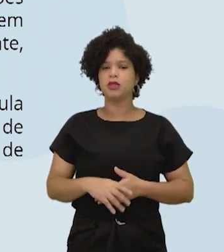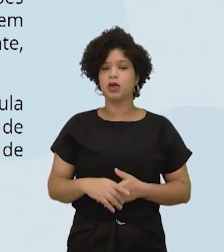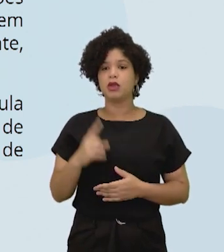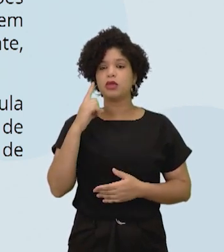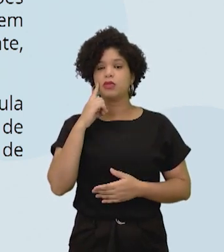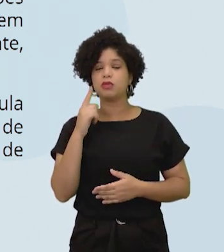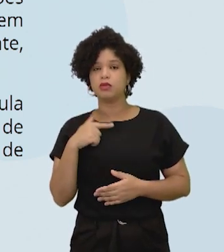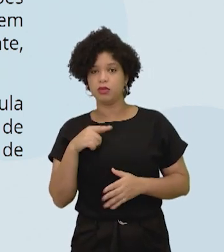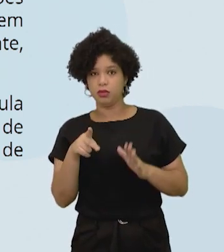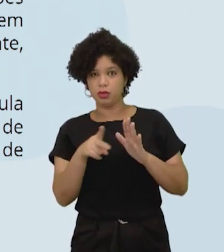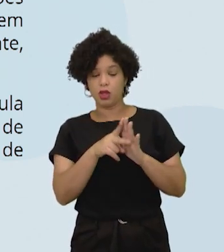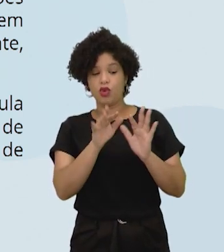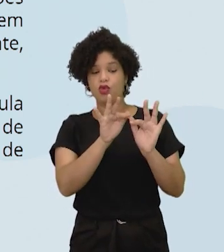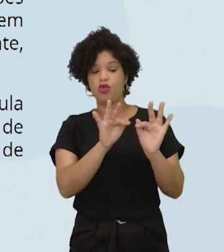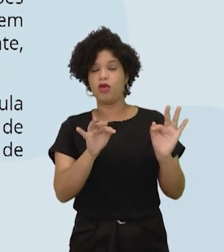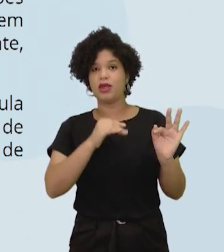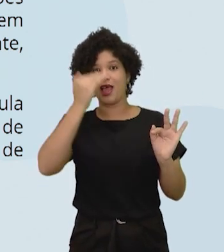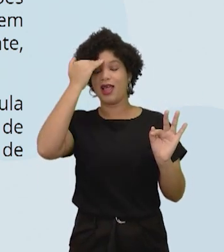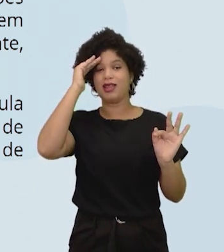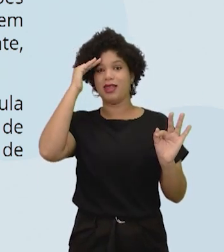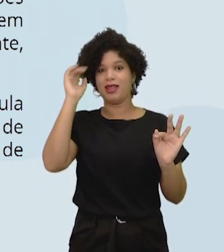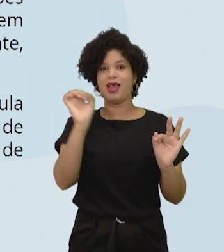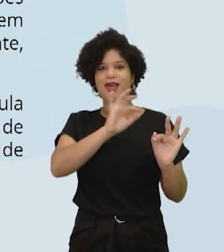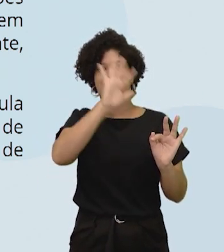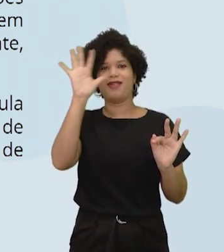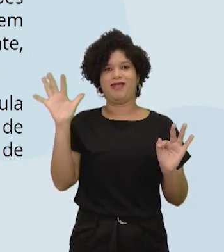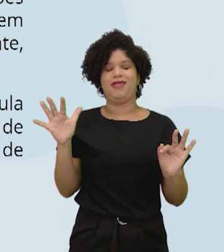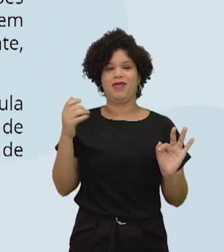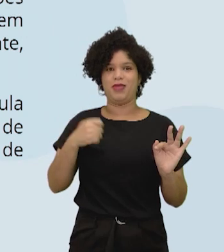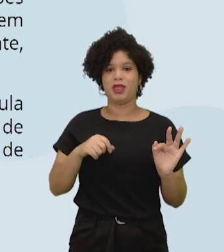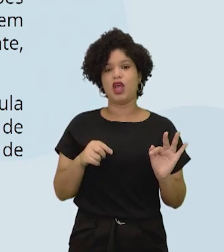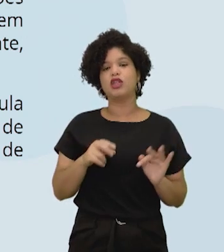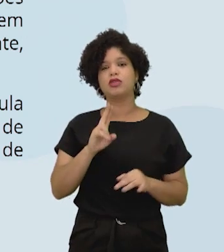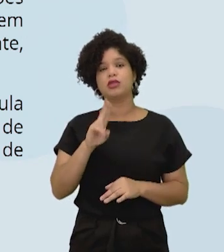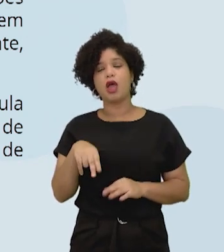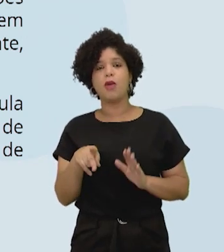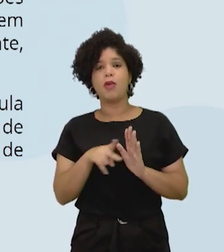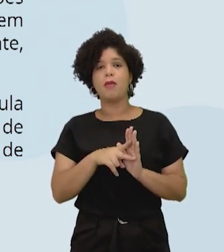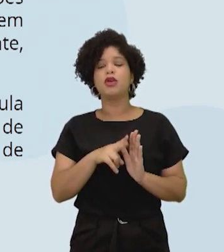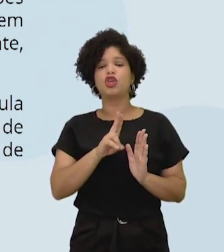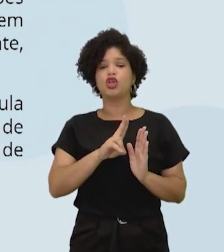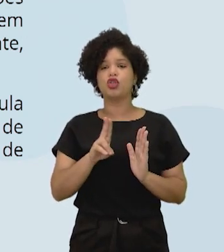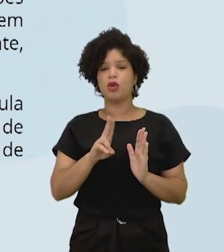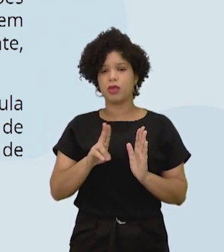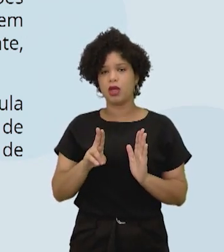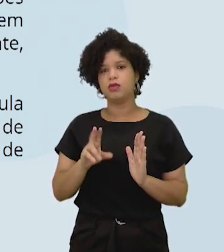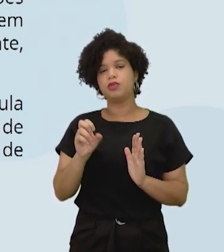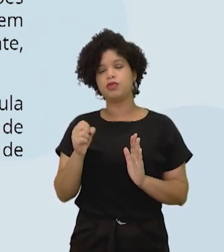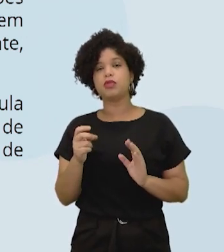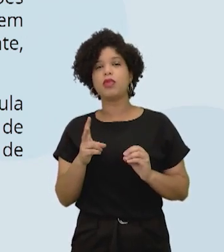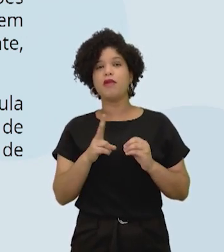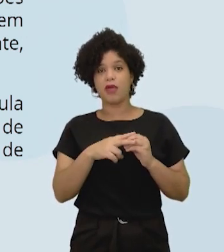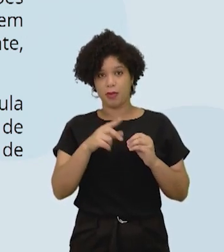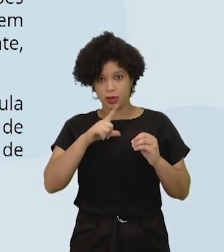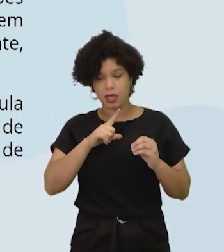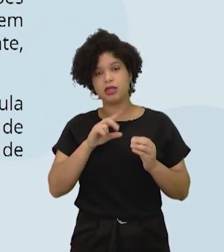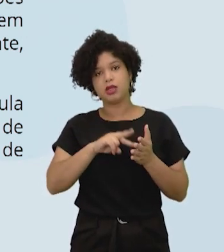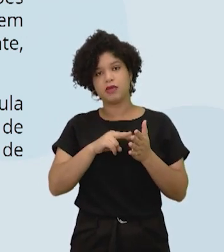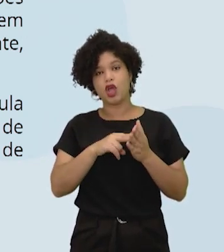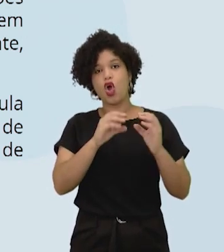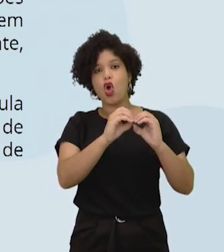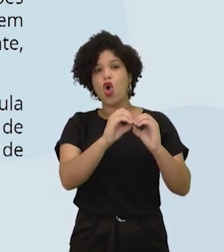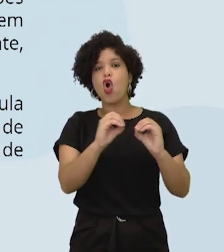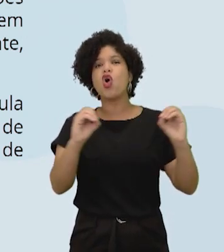construímos sentenças dotadas de sentido. Essas sentenças podem ser nominais ou verbais. Aí, no caso das verbais, a gente chama de